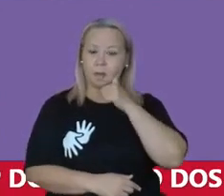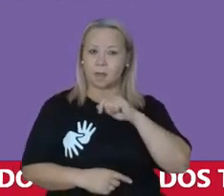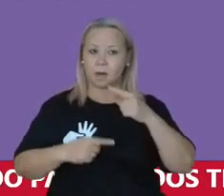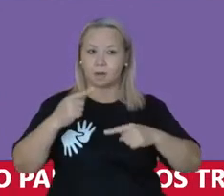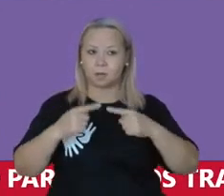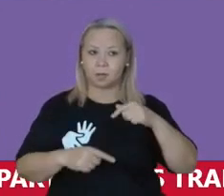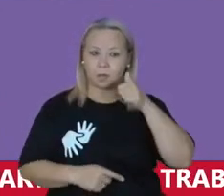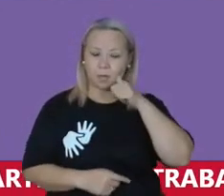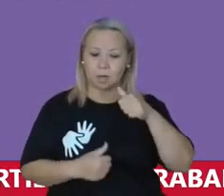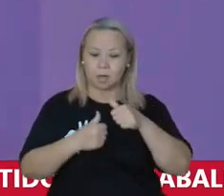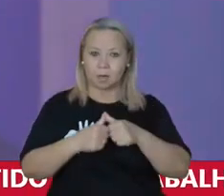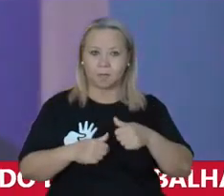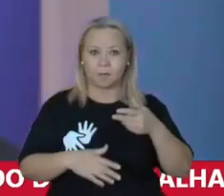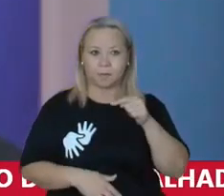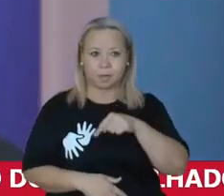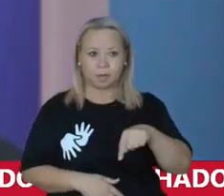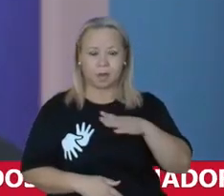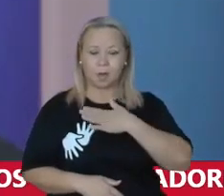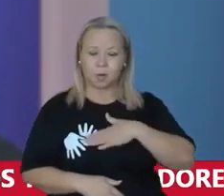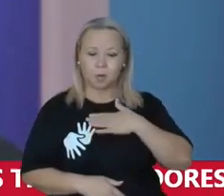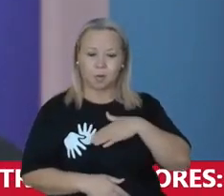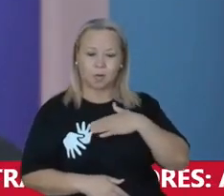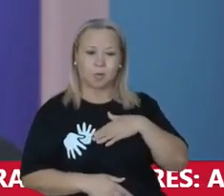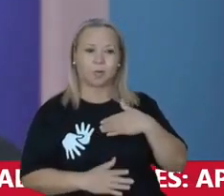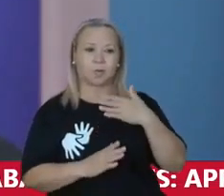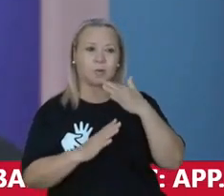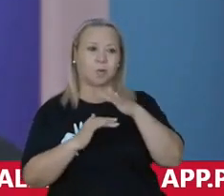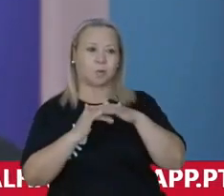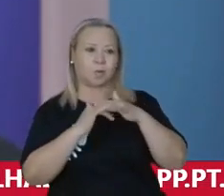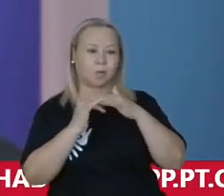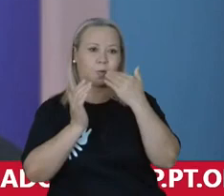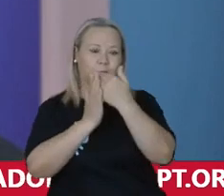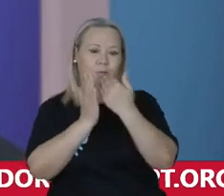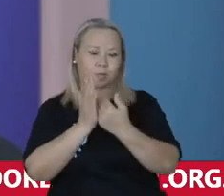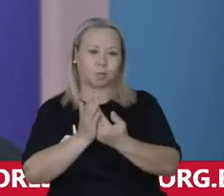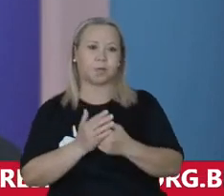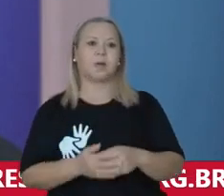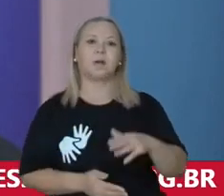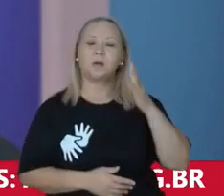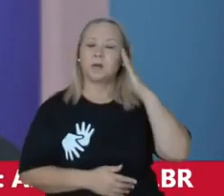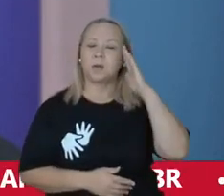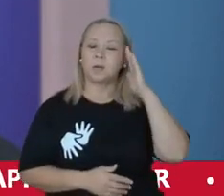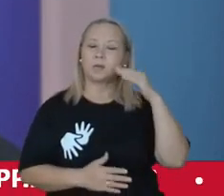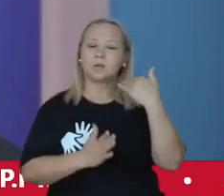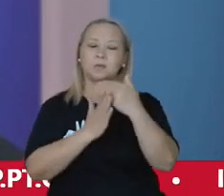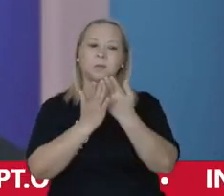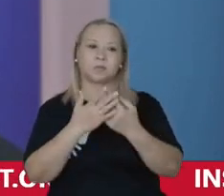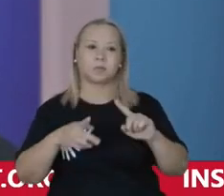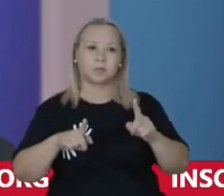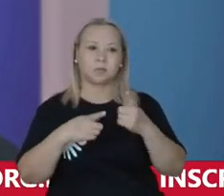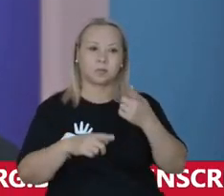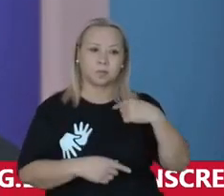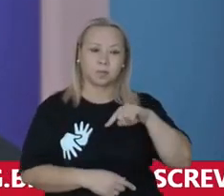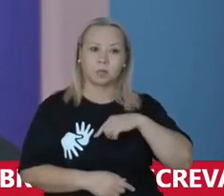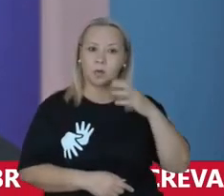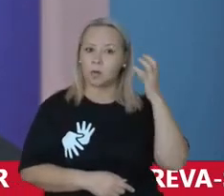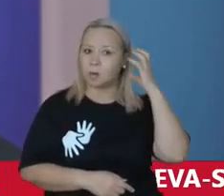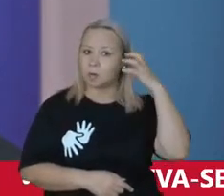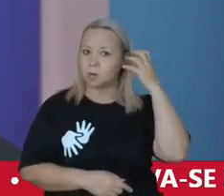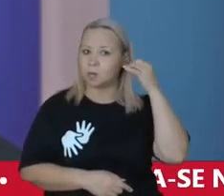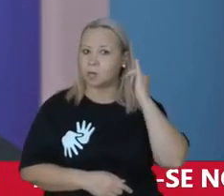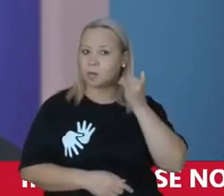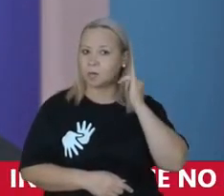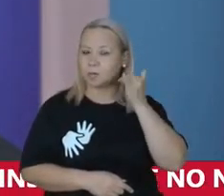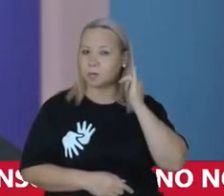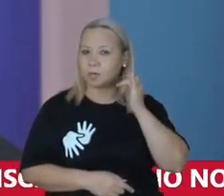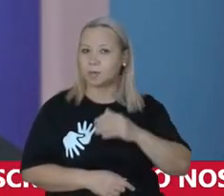por aqui. Gostou do programa? Então não deixe de conferir nossa playlist no canal da TV PT no YouTube e o nosso podcast no